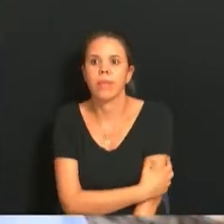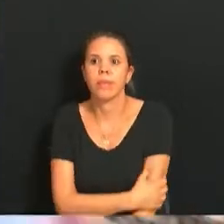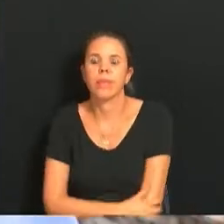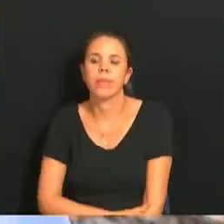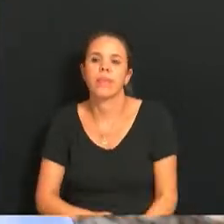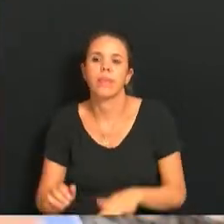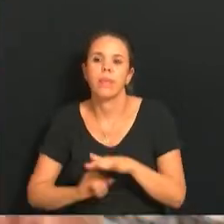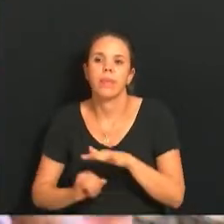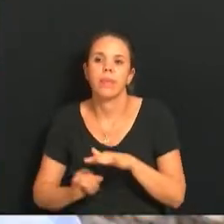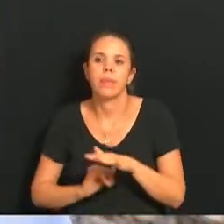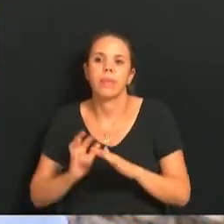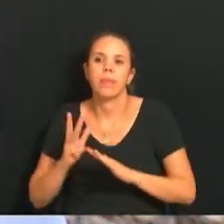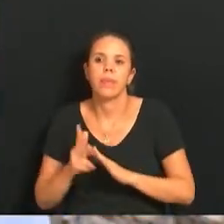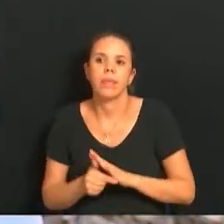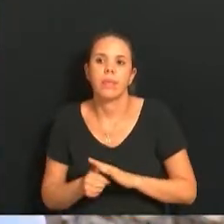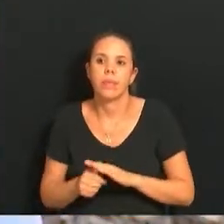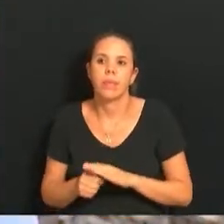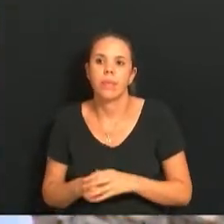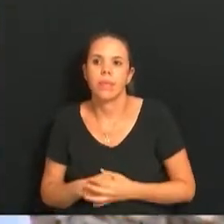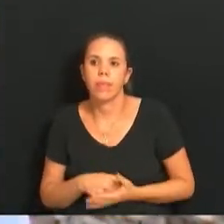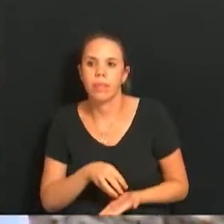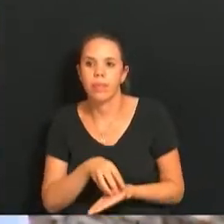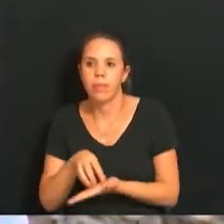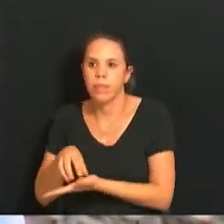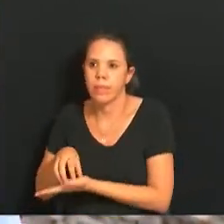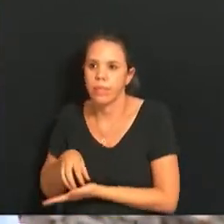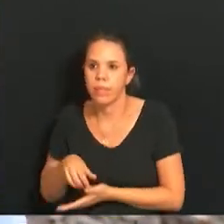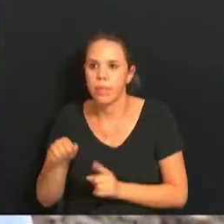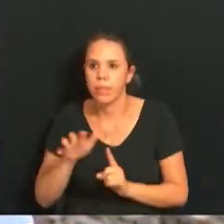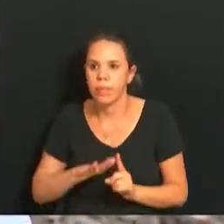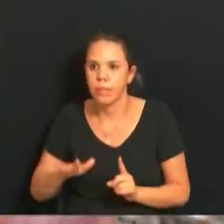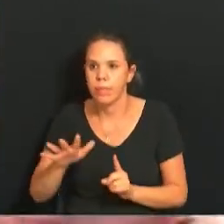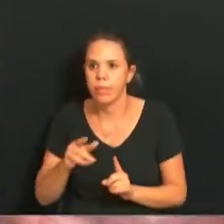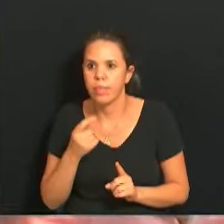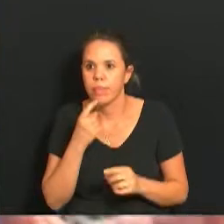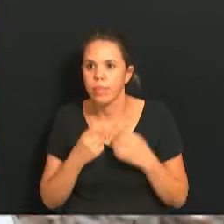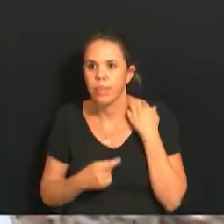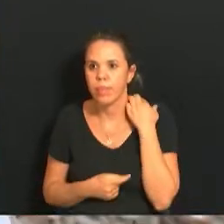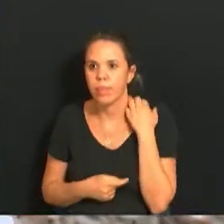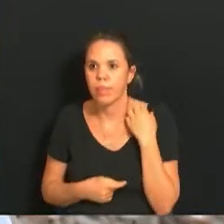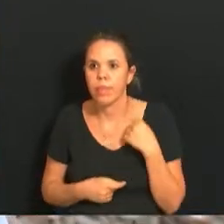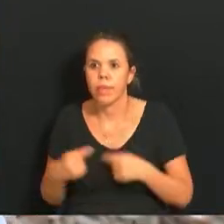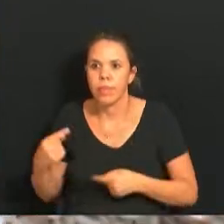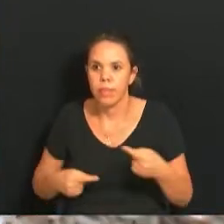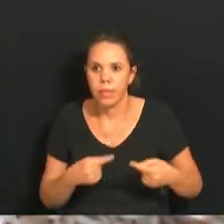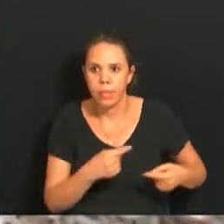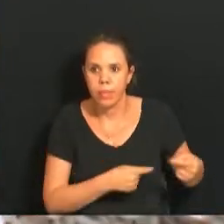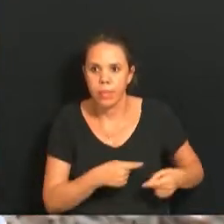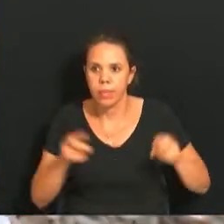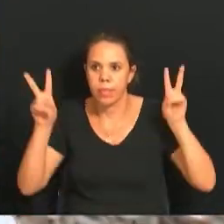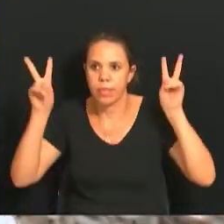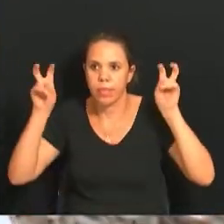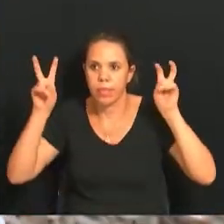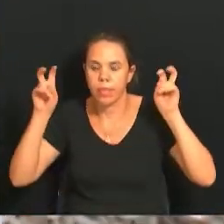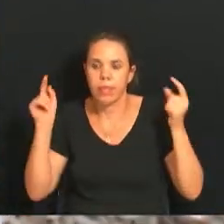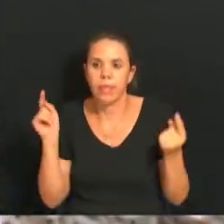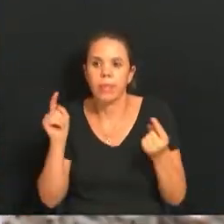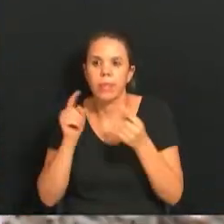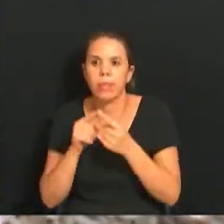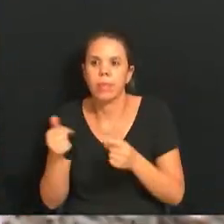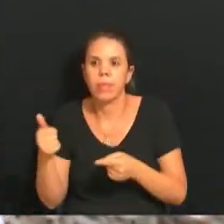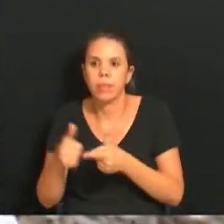entidades ambientalistas, instituições da sociedade de Campinas, discutir esse tema com o objetivo,